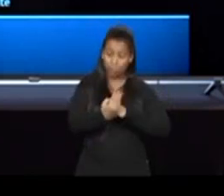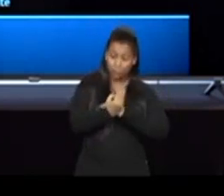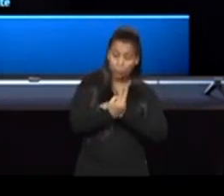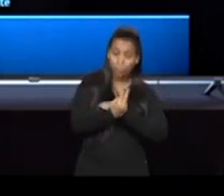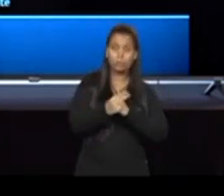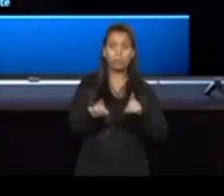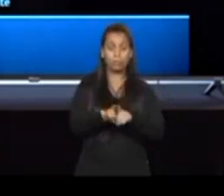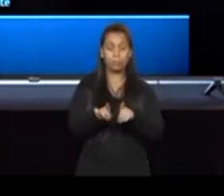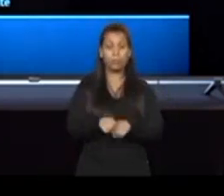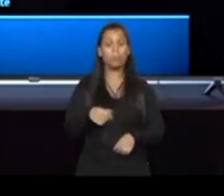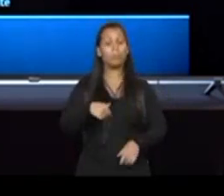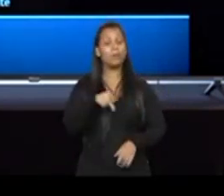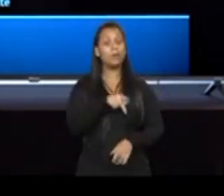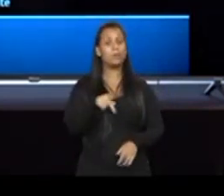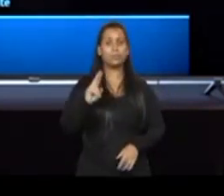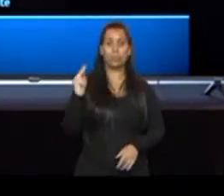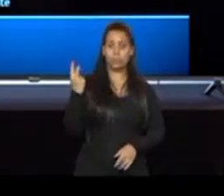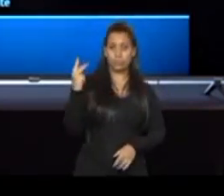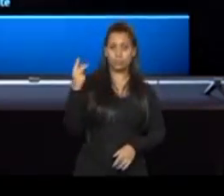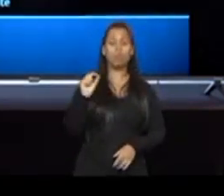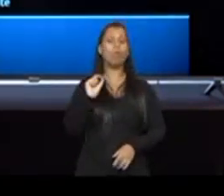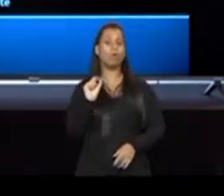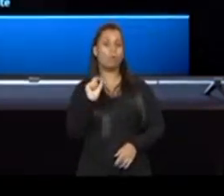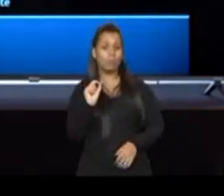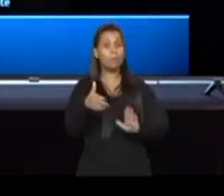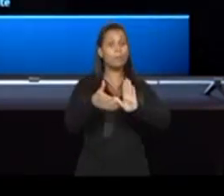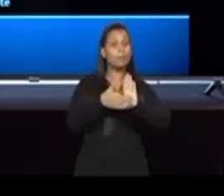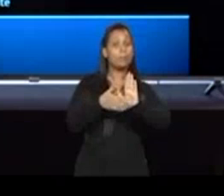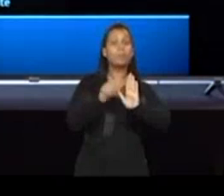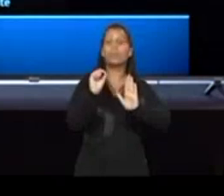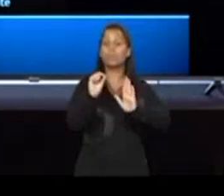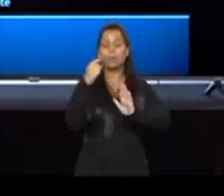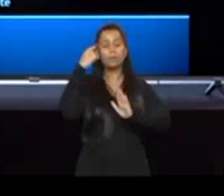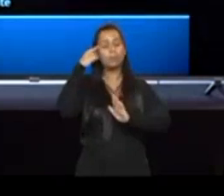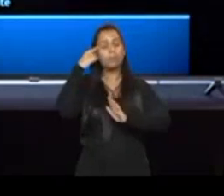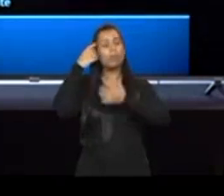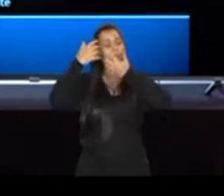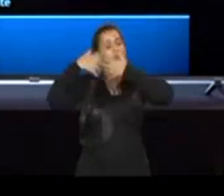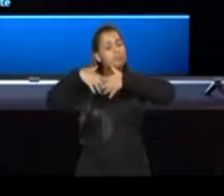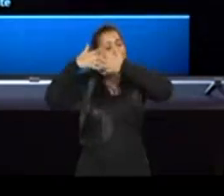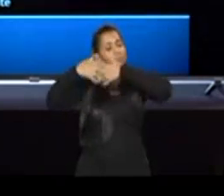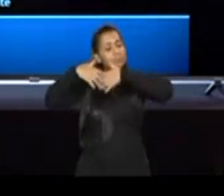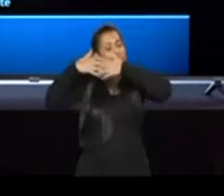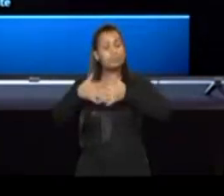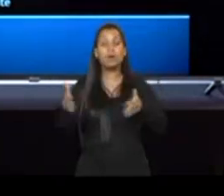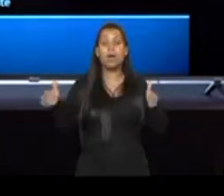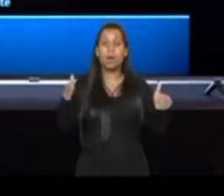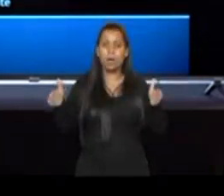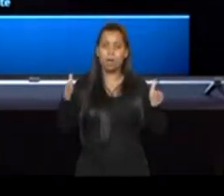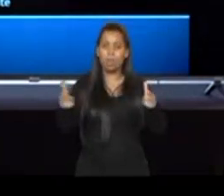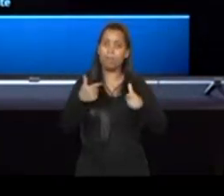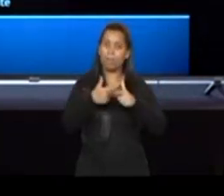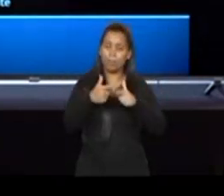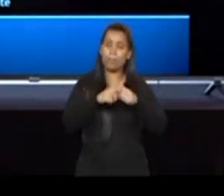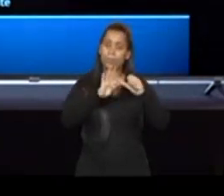mais. Como professor de história, a minha ideia aqui é propor uma reflexão sobre a situação que estamos enfrentando